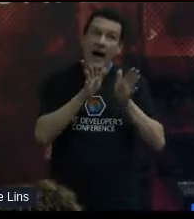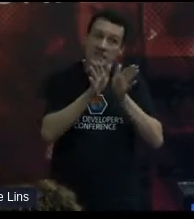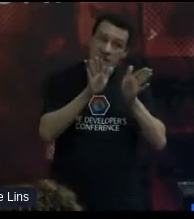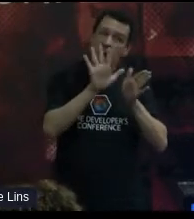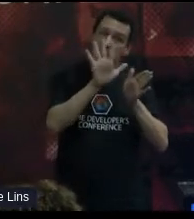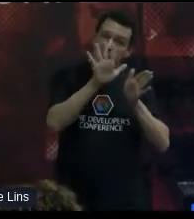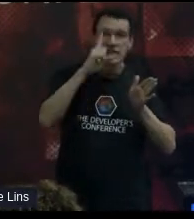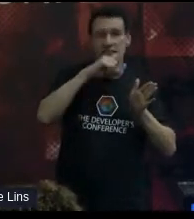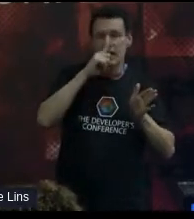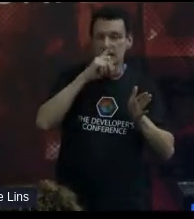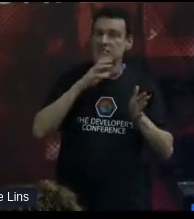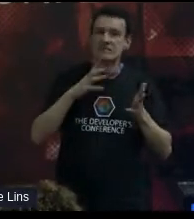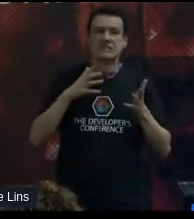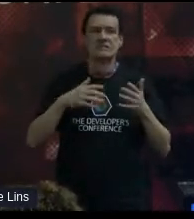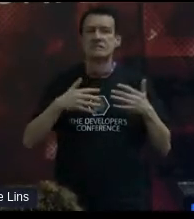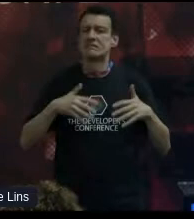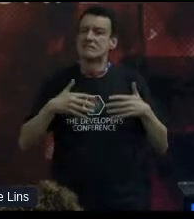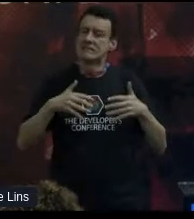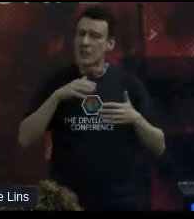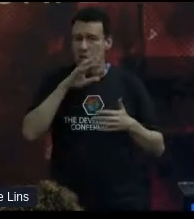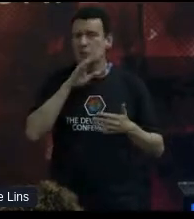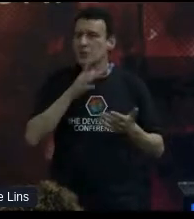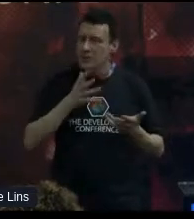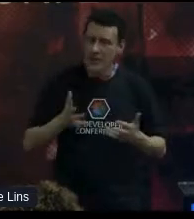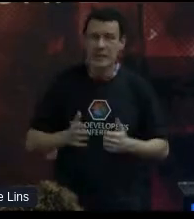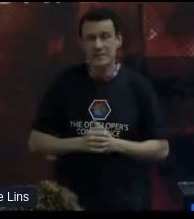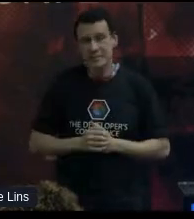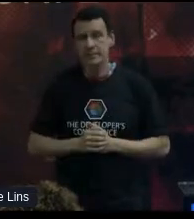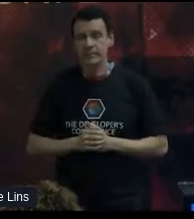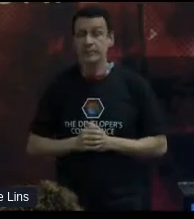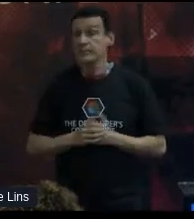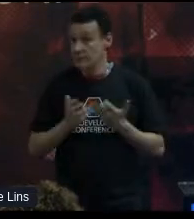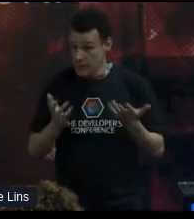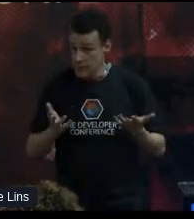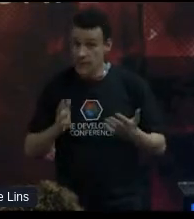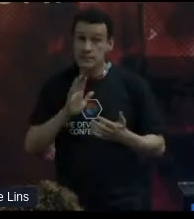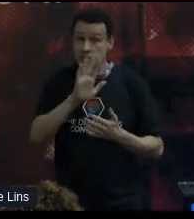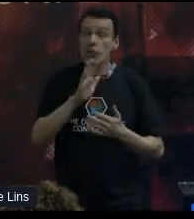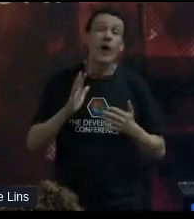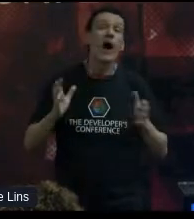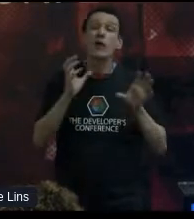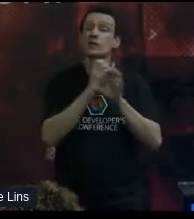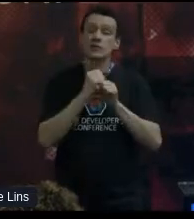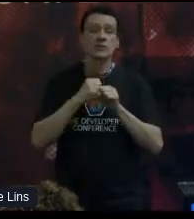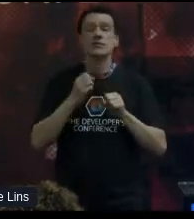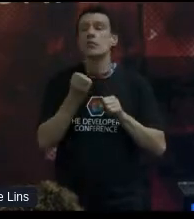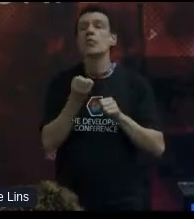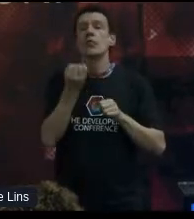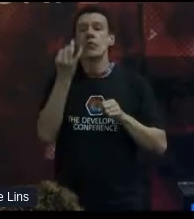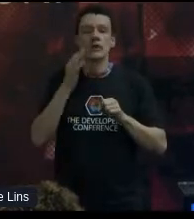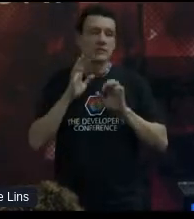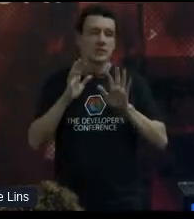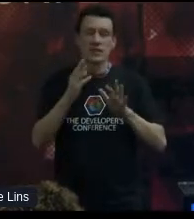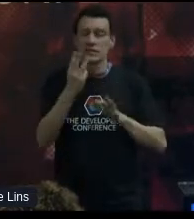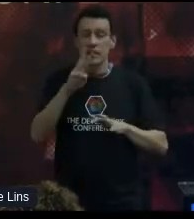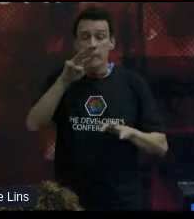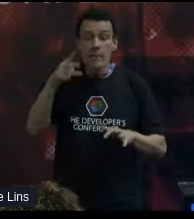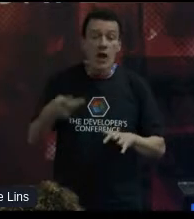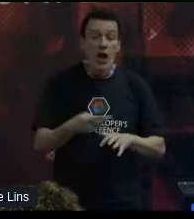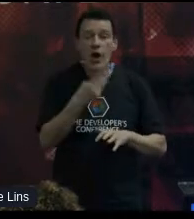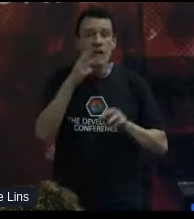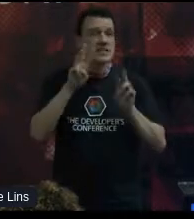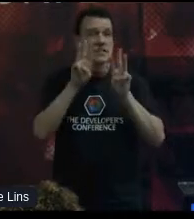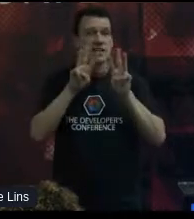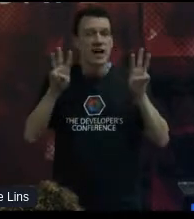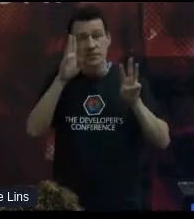Exatamente. E olha só, lembrando que existe hoje cerca de 16 milhões, mais de 16 milhões de sites ativos no país. É muita